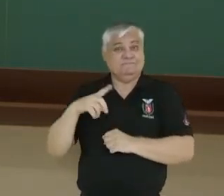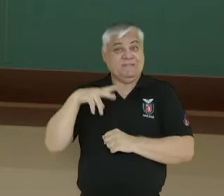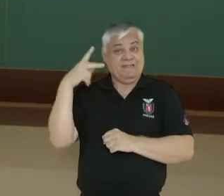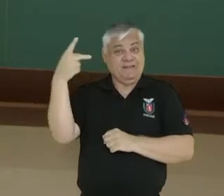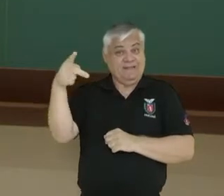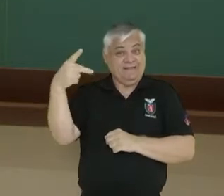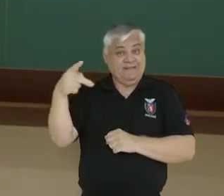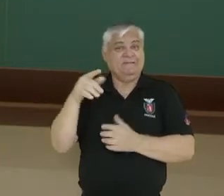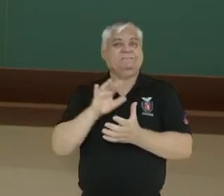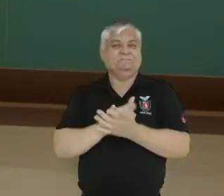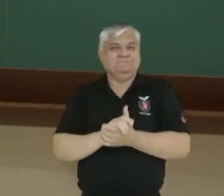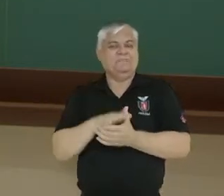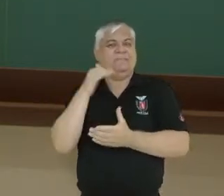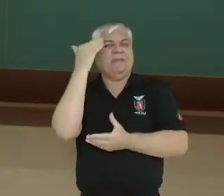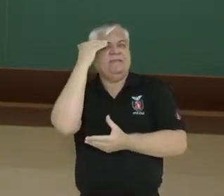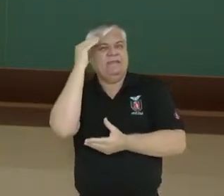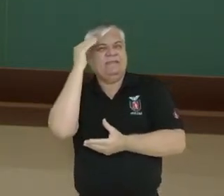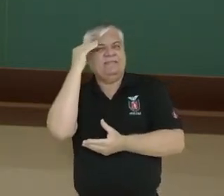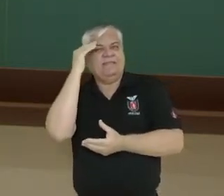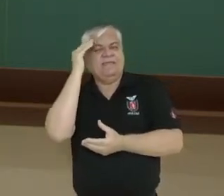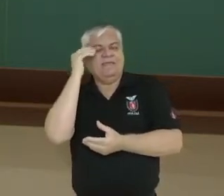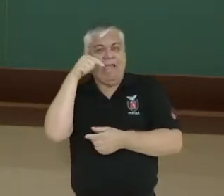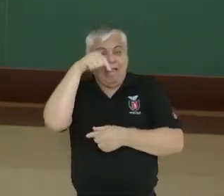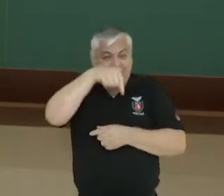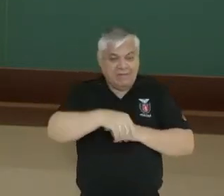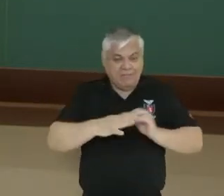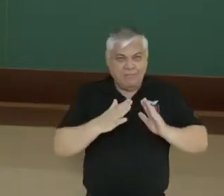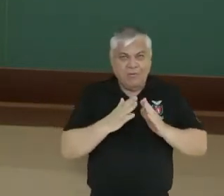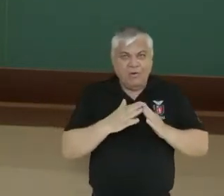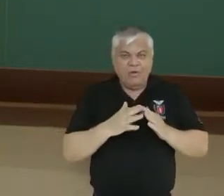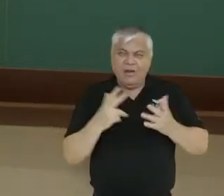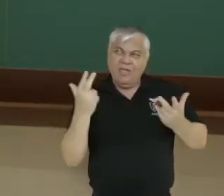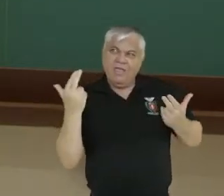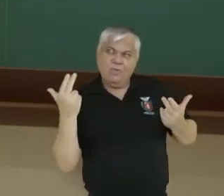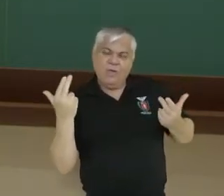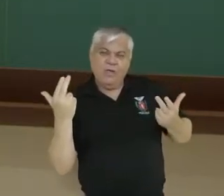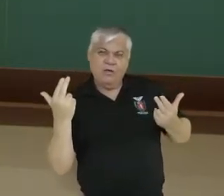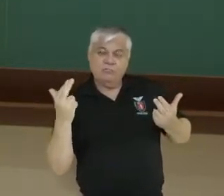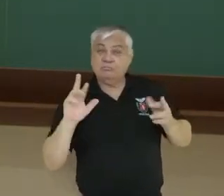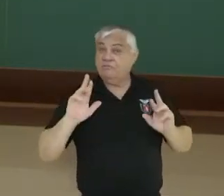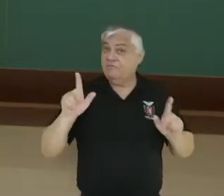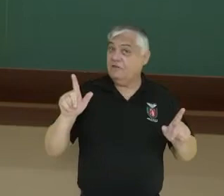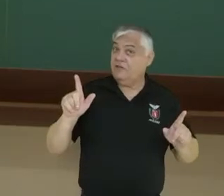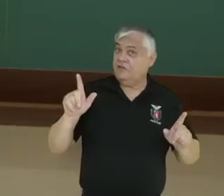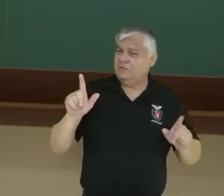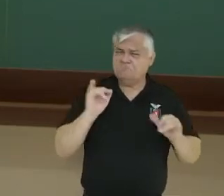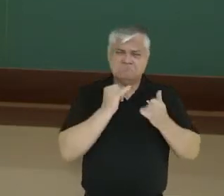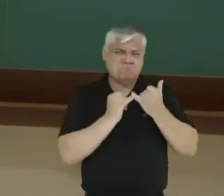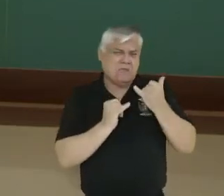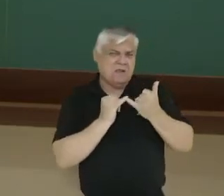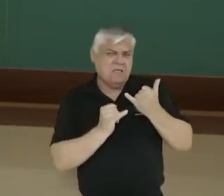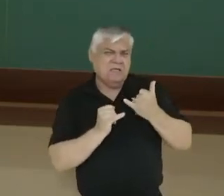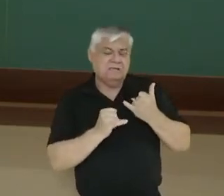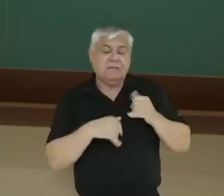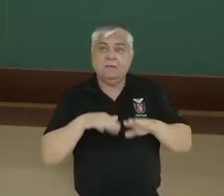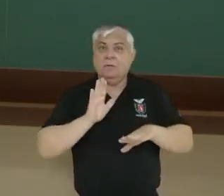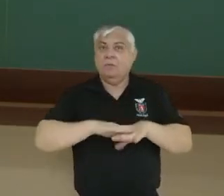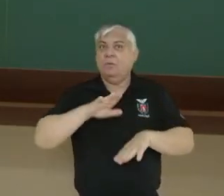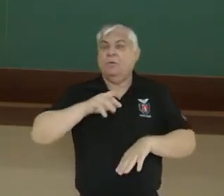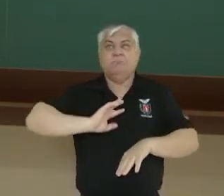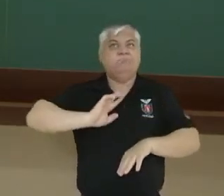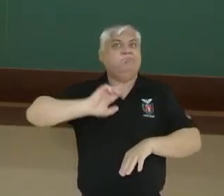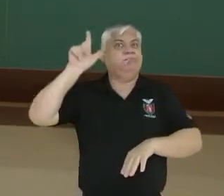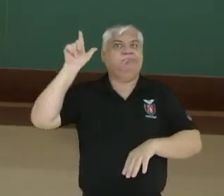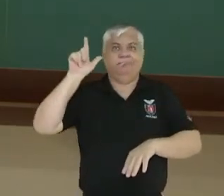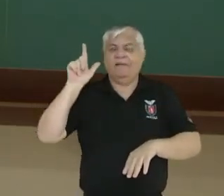lá, para a gente entender o nosso próprio local de vivência, se é parecido, se é igual, se é muito diferente. Então, por isso a